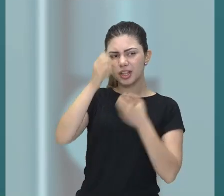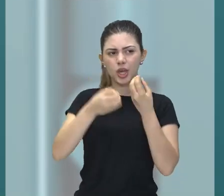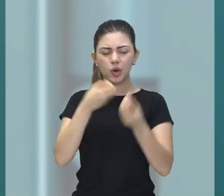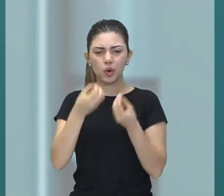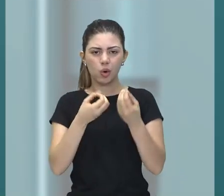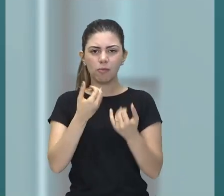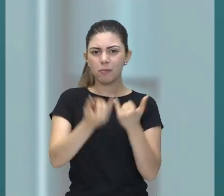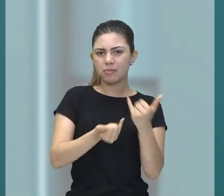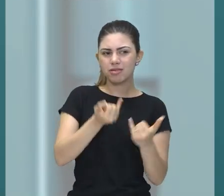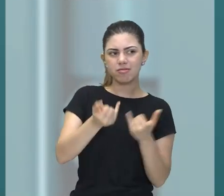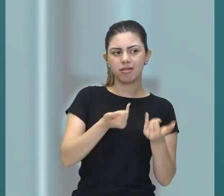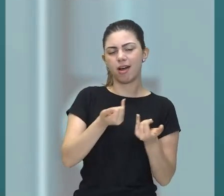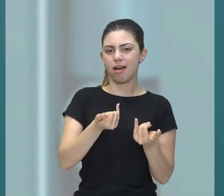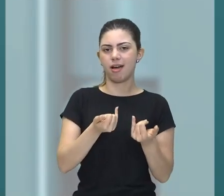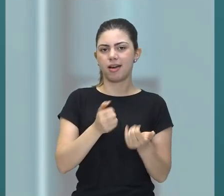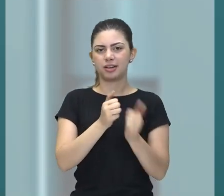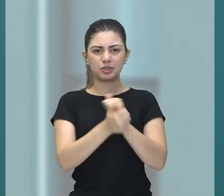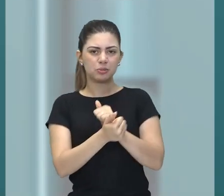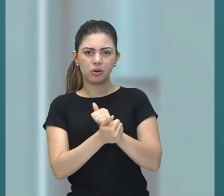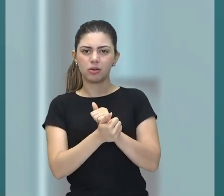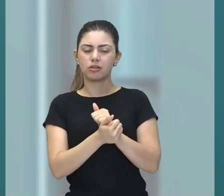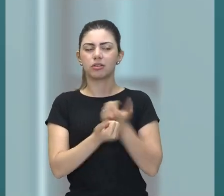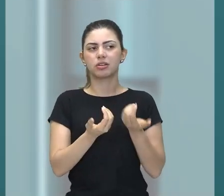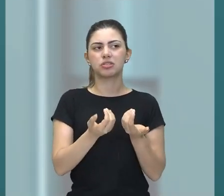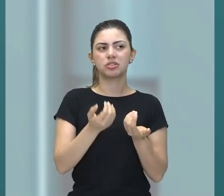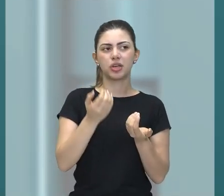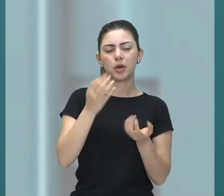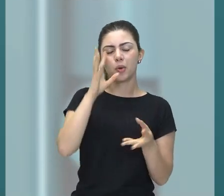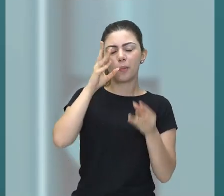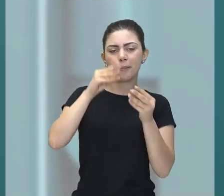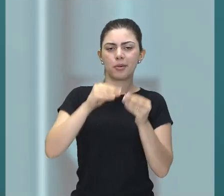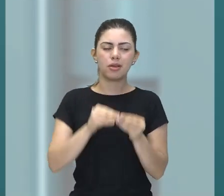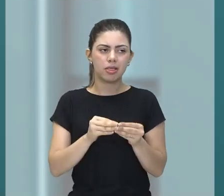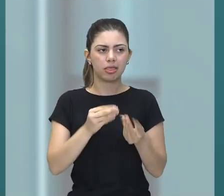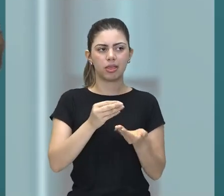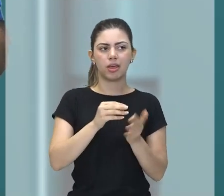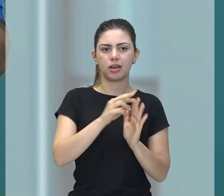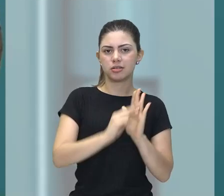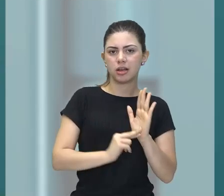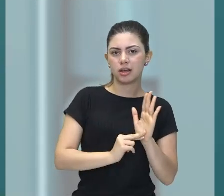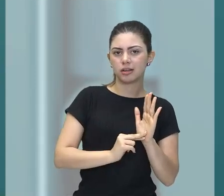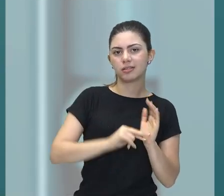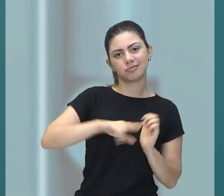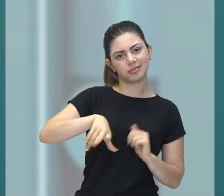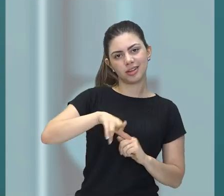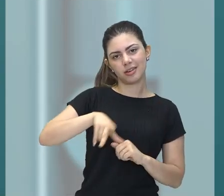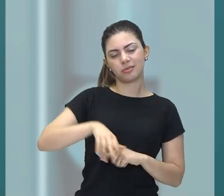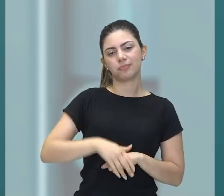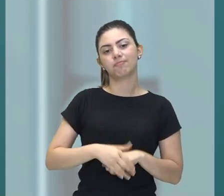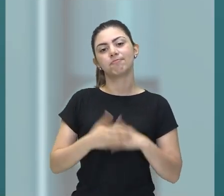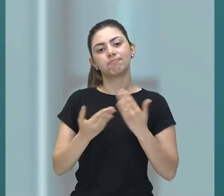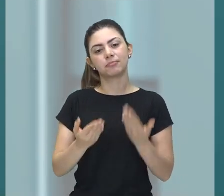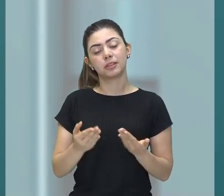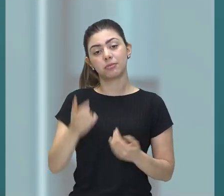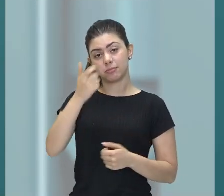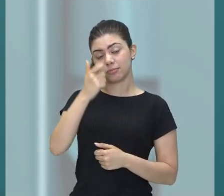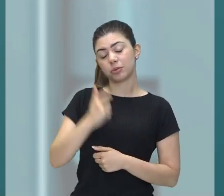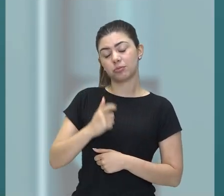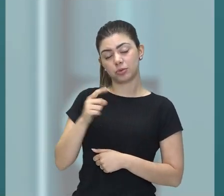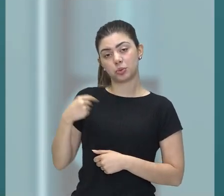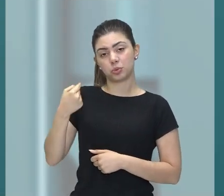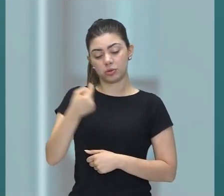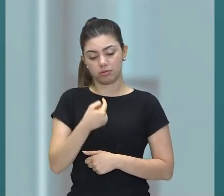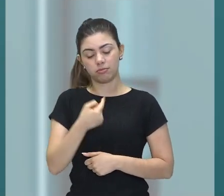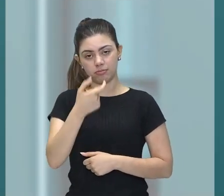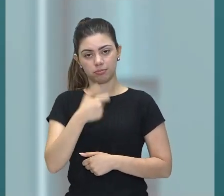jogar ele, entender a prática, não é somente isso. E cabe a nós, como professores de educação